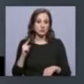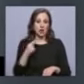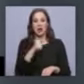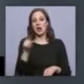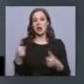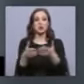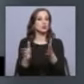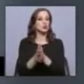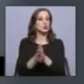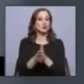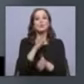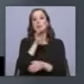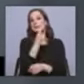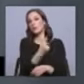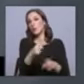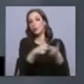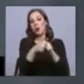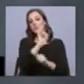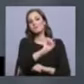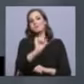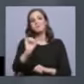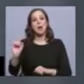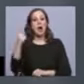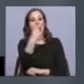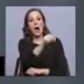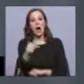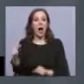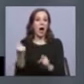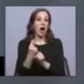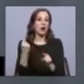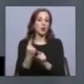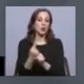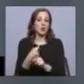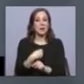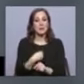lado pelo menos dois playstations problema ea então é algo